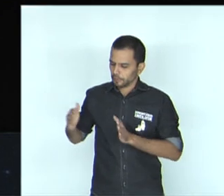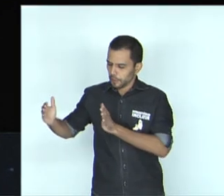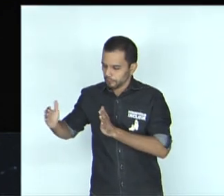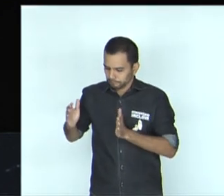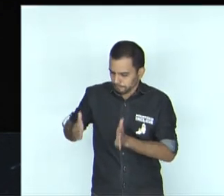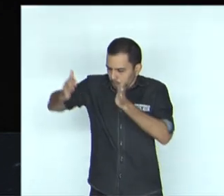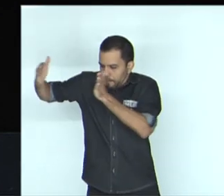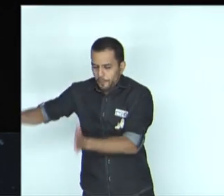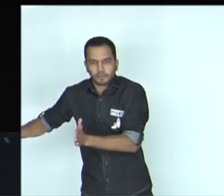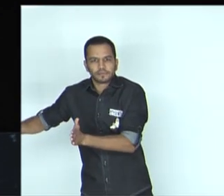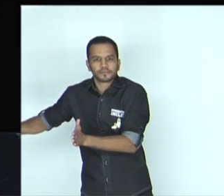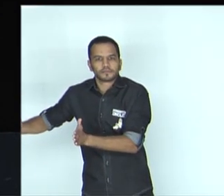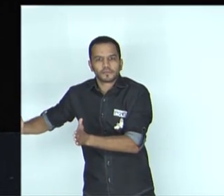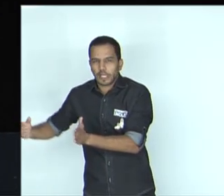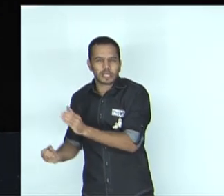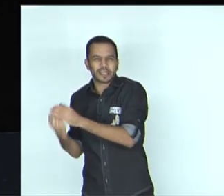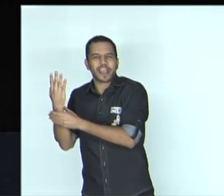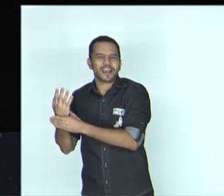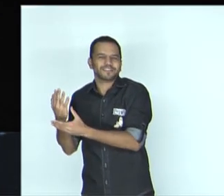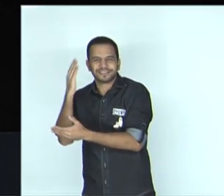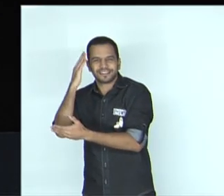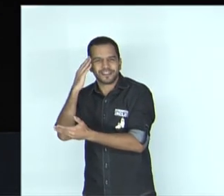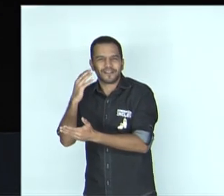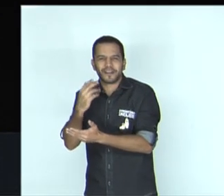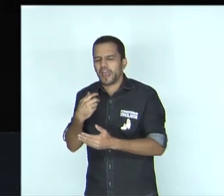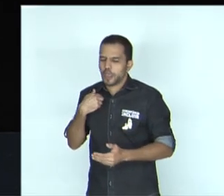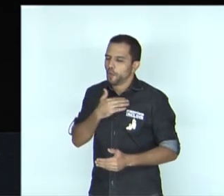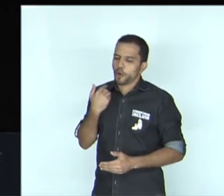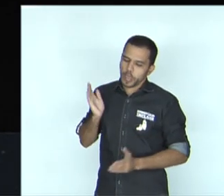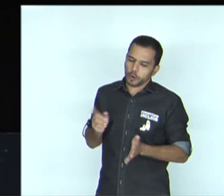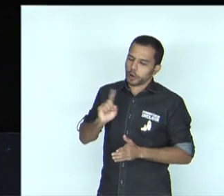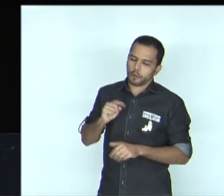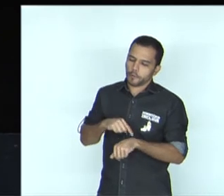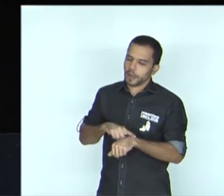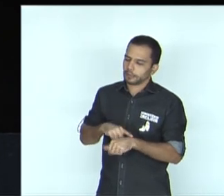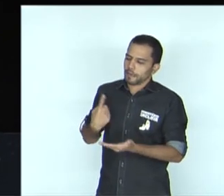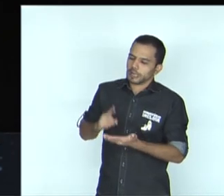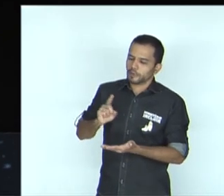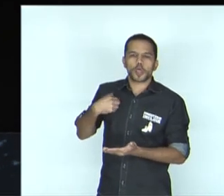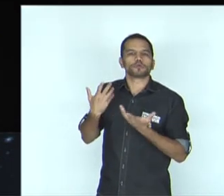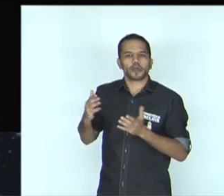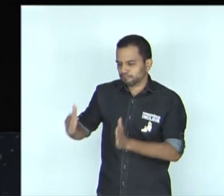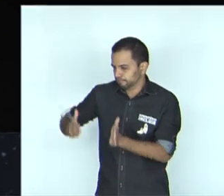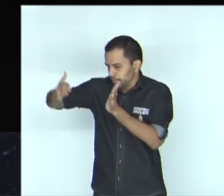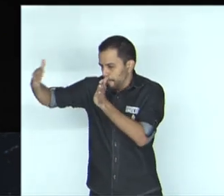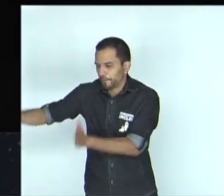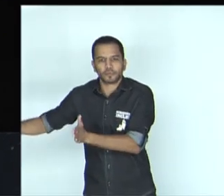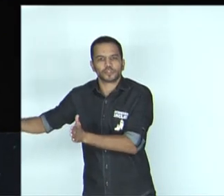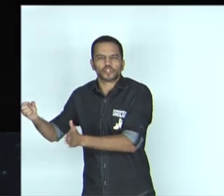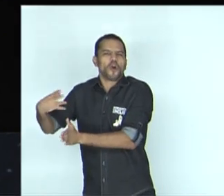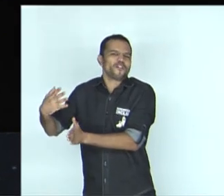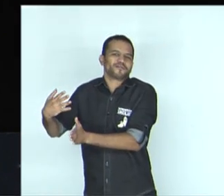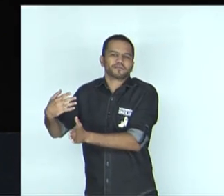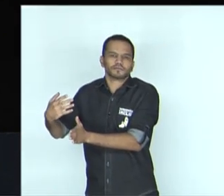côvado. Côvado pode ser tanto distância métrica como distância de tempo. A Bíblia está dizendo,